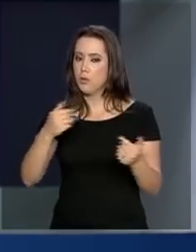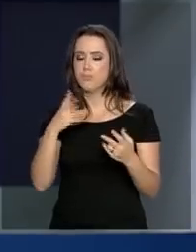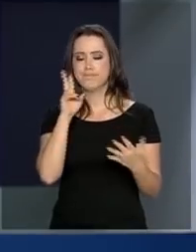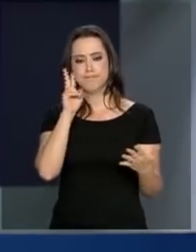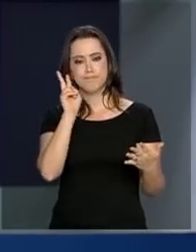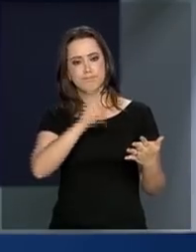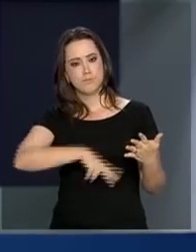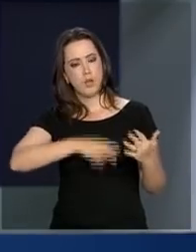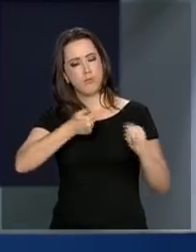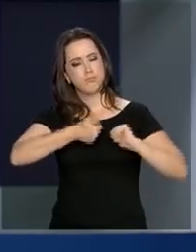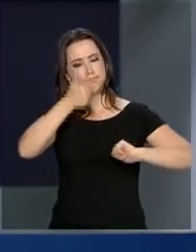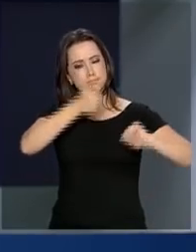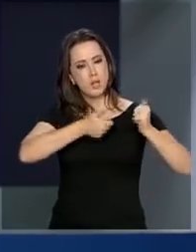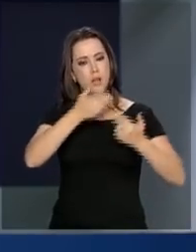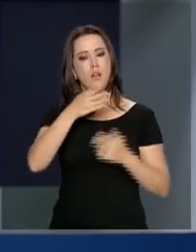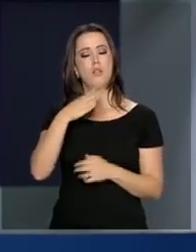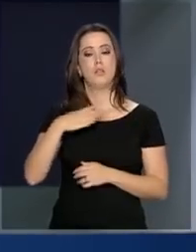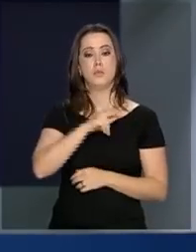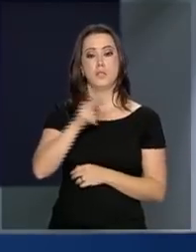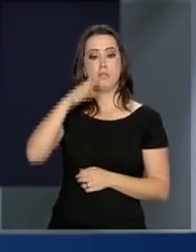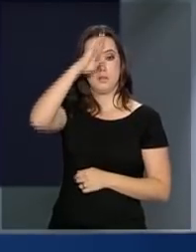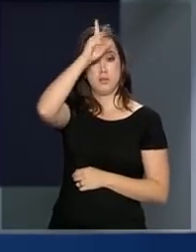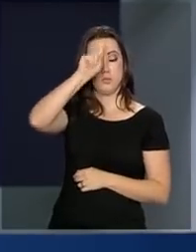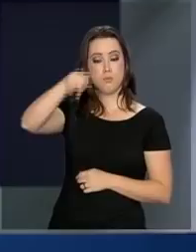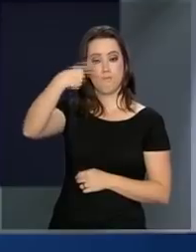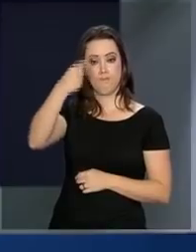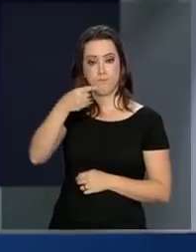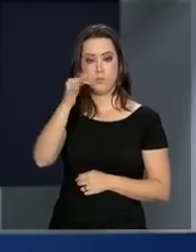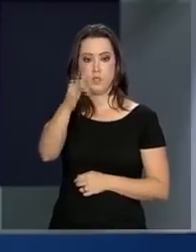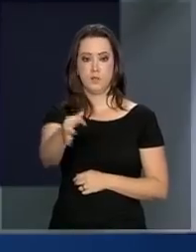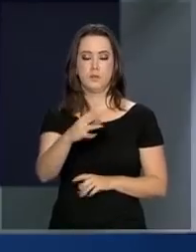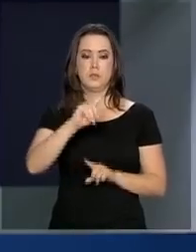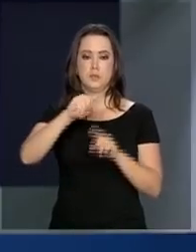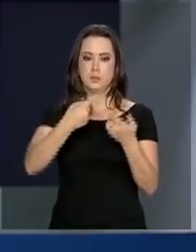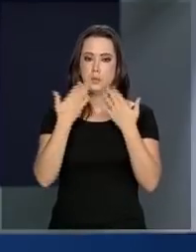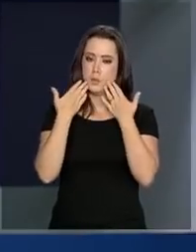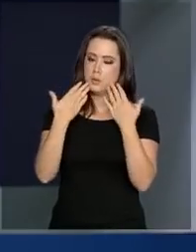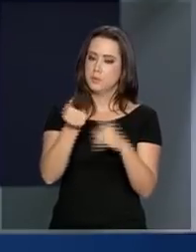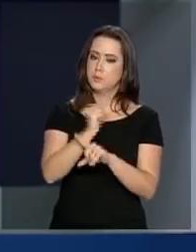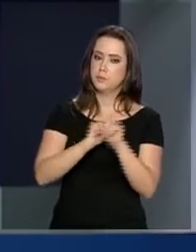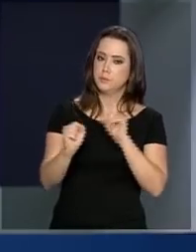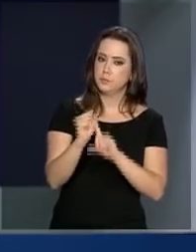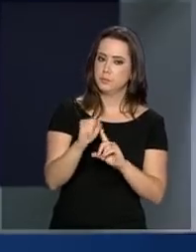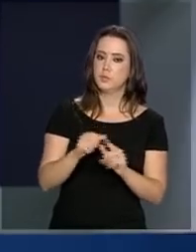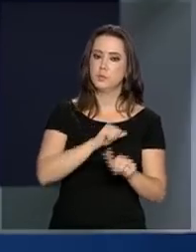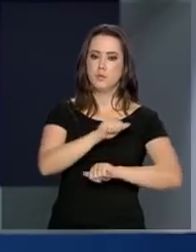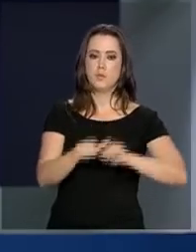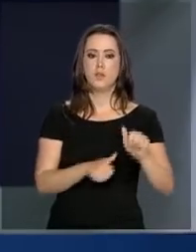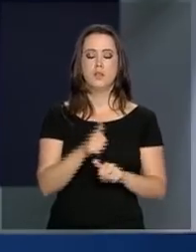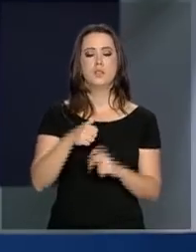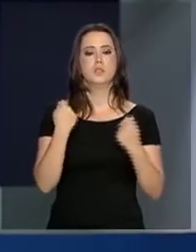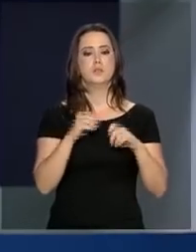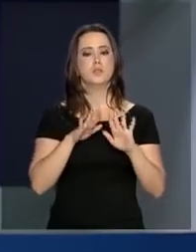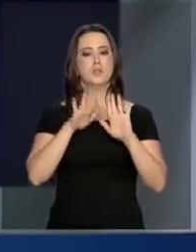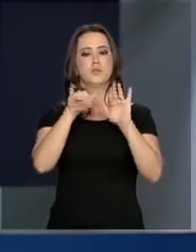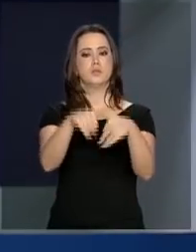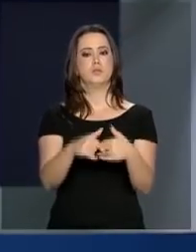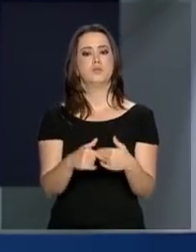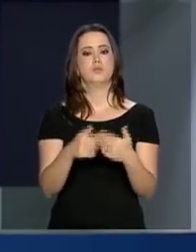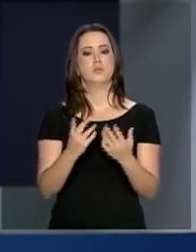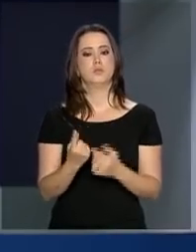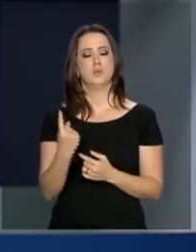analisadas por bolsonaro nos próximos dias e em seguida apresentadas à sociedade as mudanças vão ser finalizadas